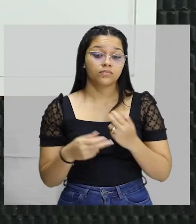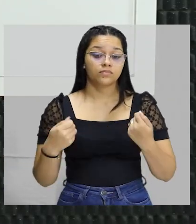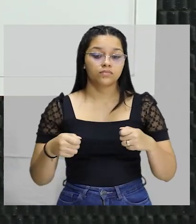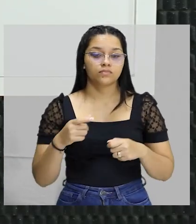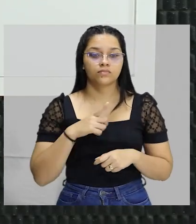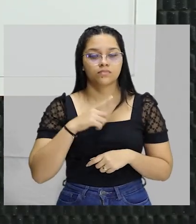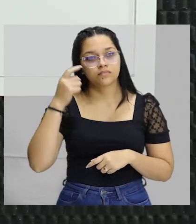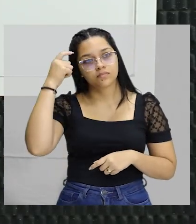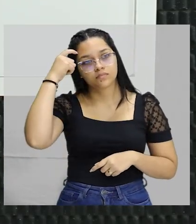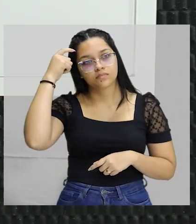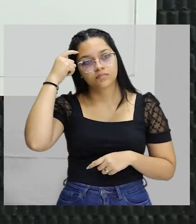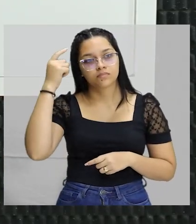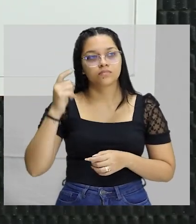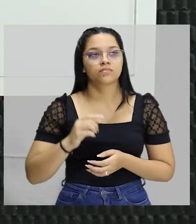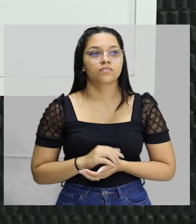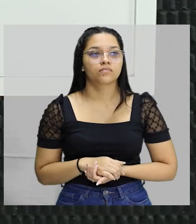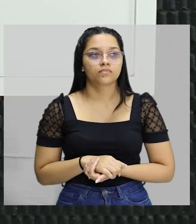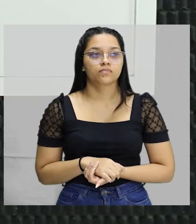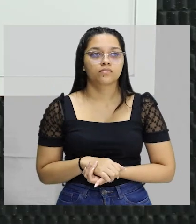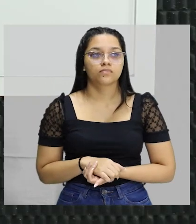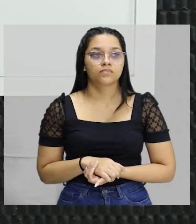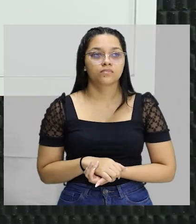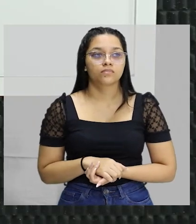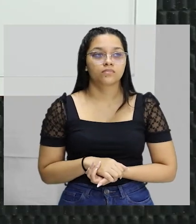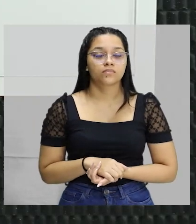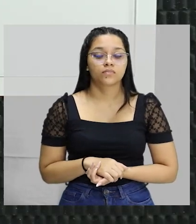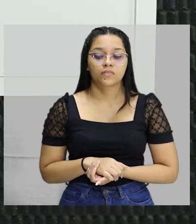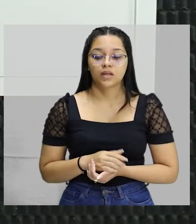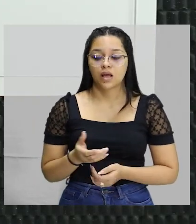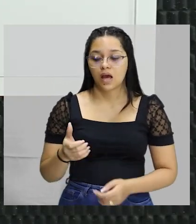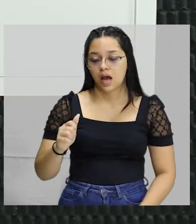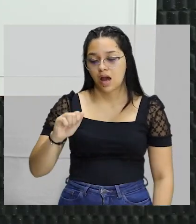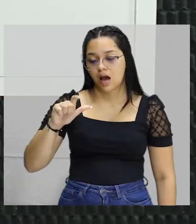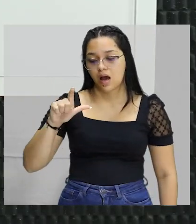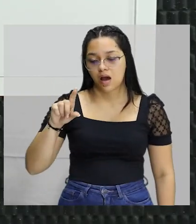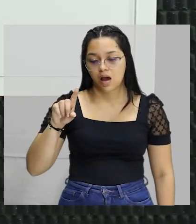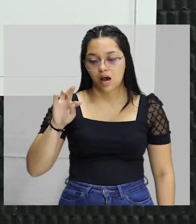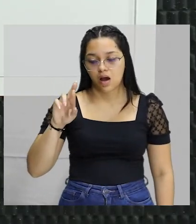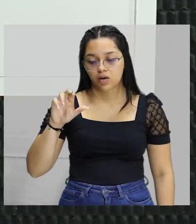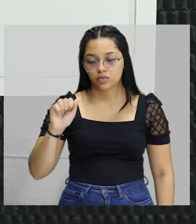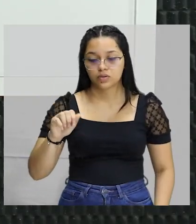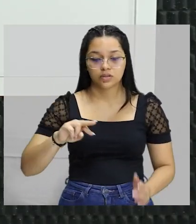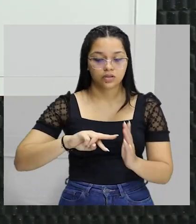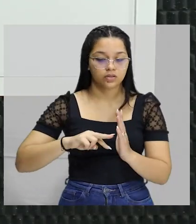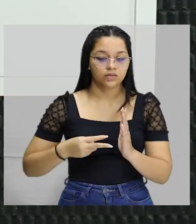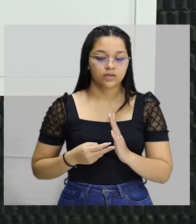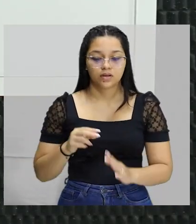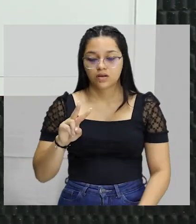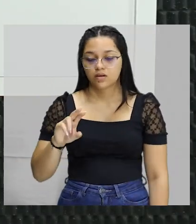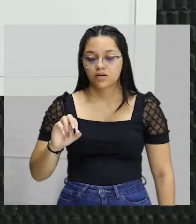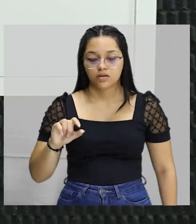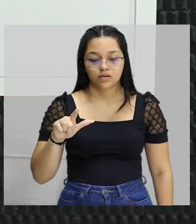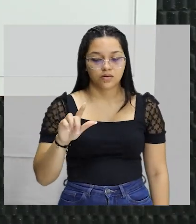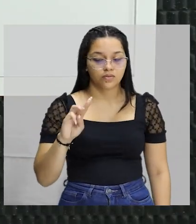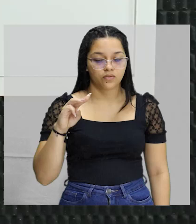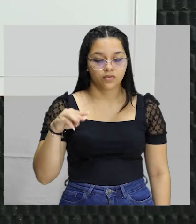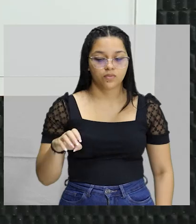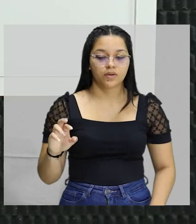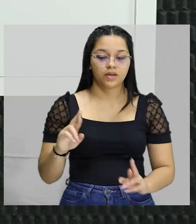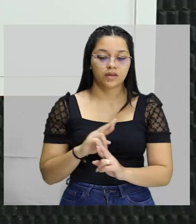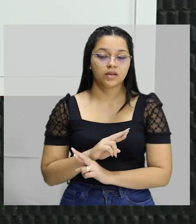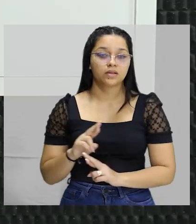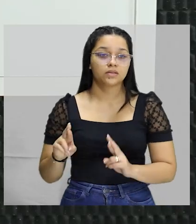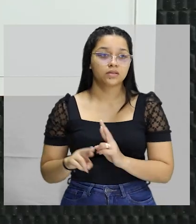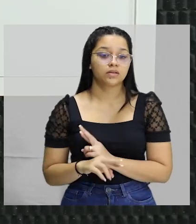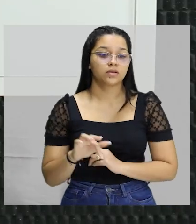Primeira qualidade. Que a altura não quer dizer volume. A altura é uma relação com a frequência. Tem